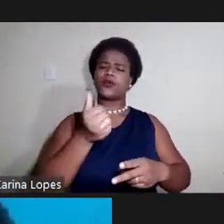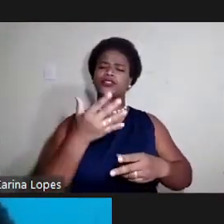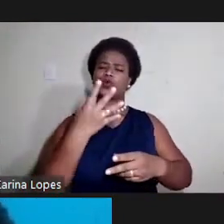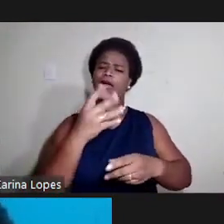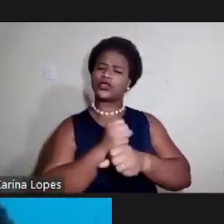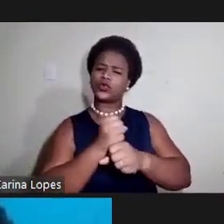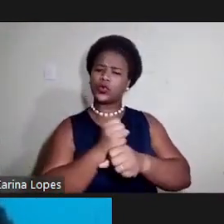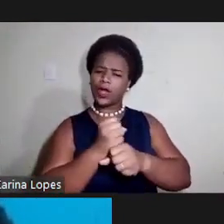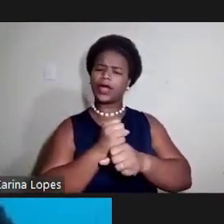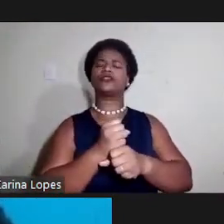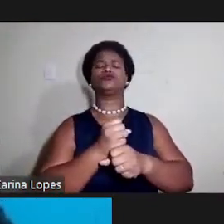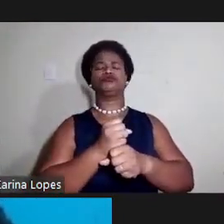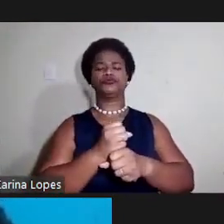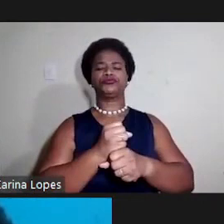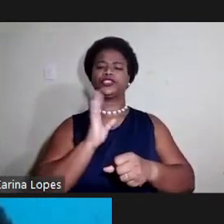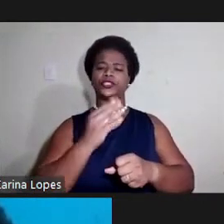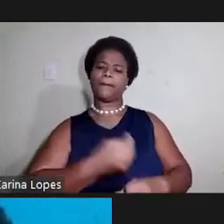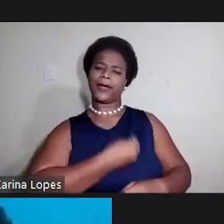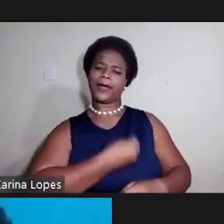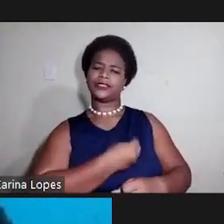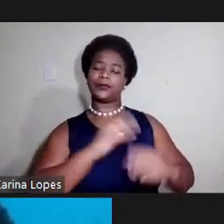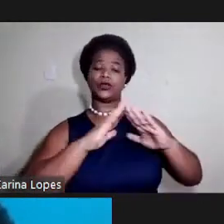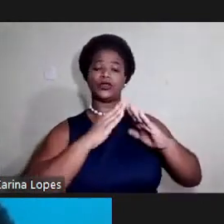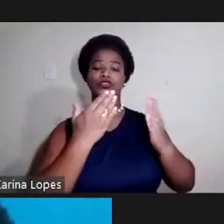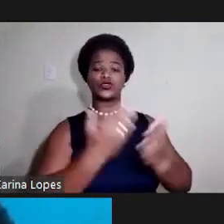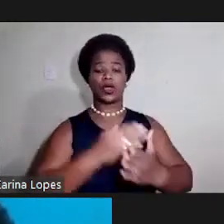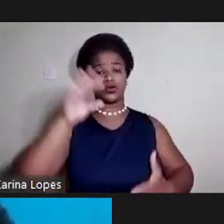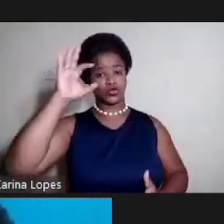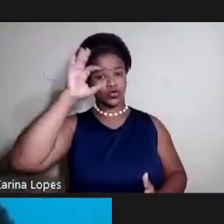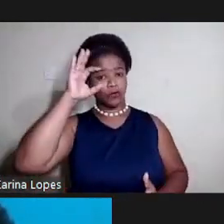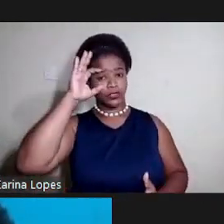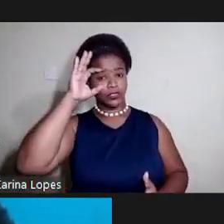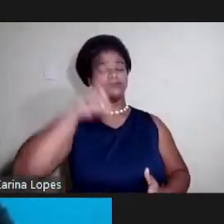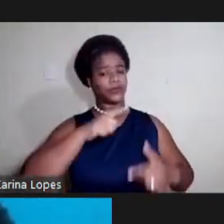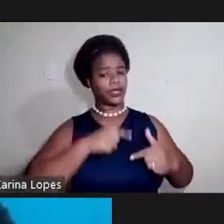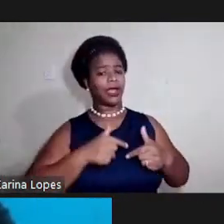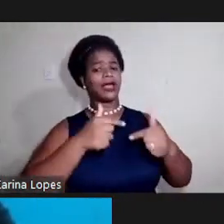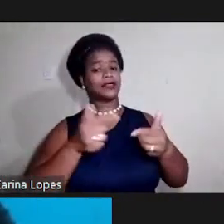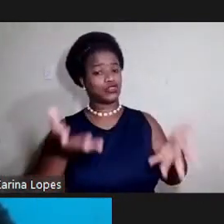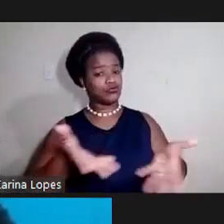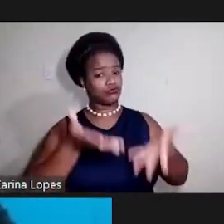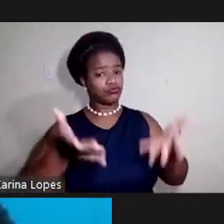do Colégio de Aplicação João 23, com ações de promoção da saúde no ambiente